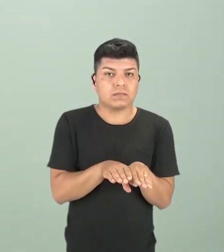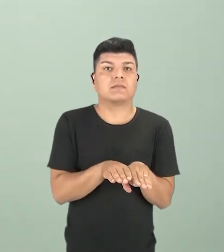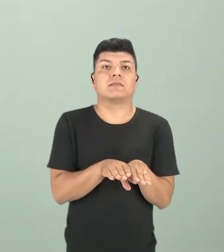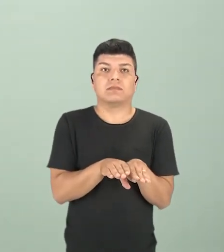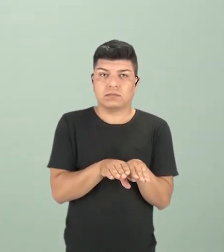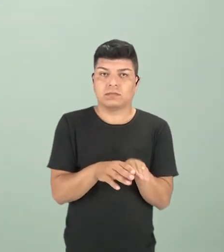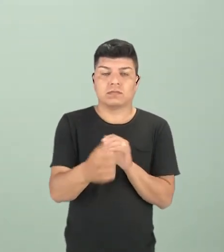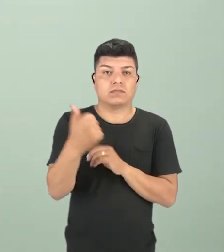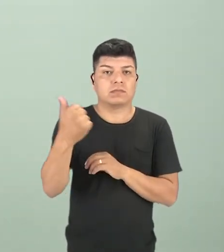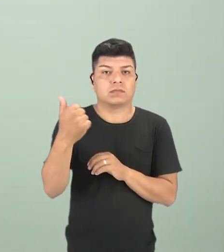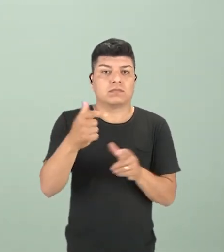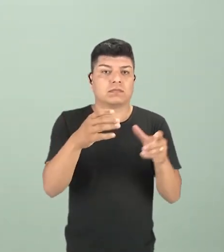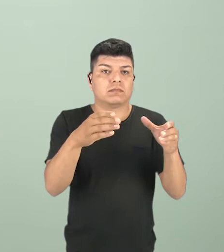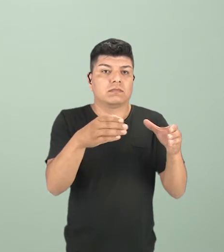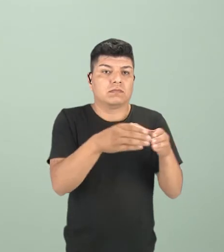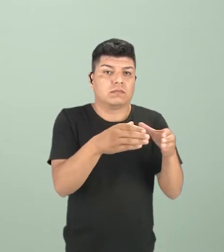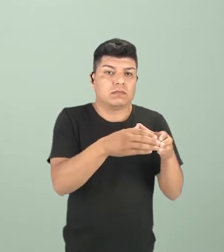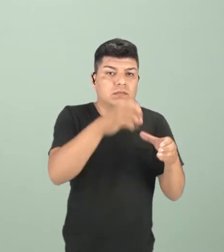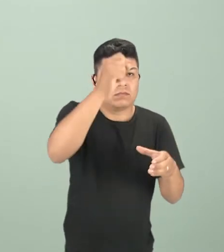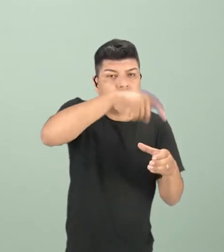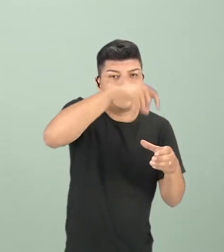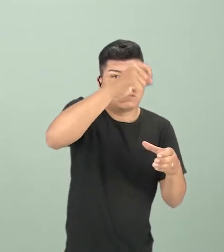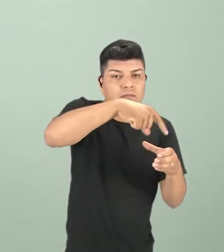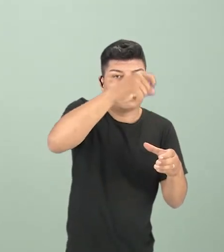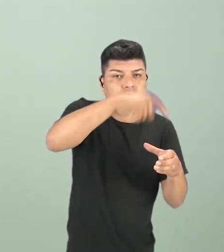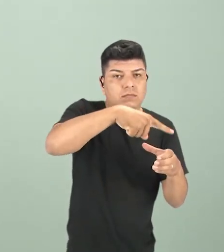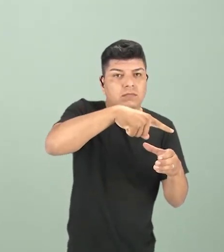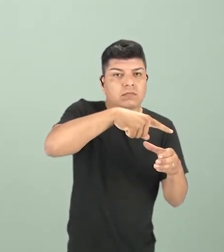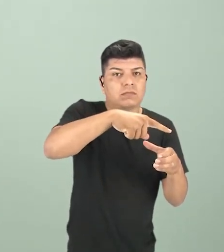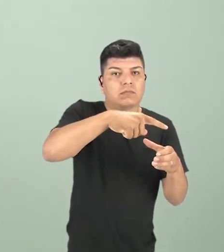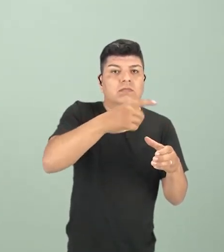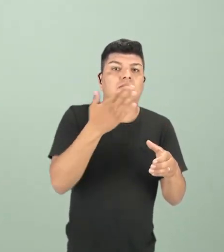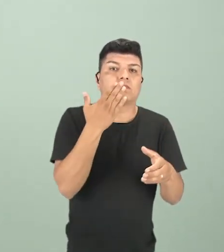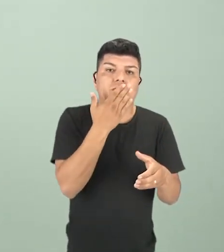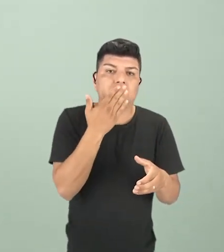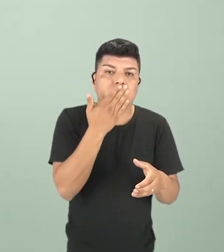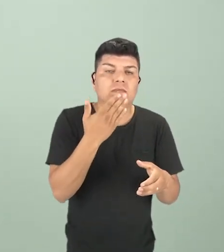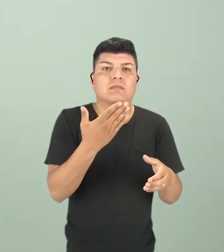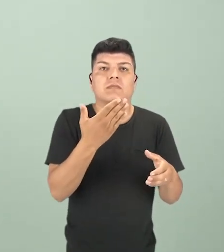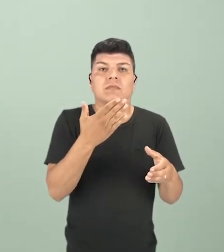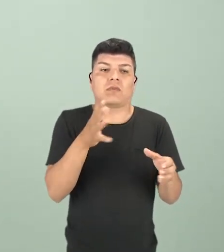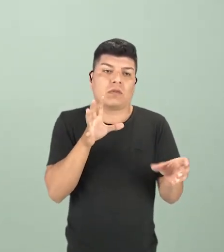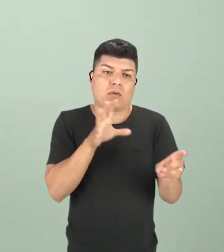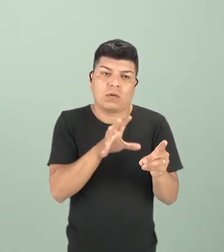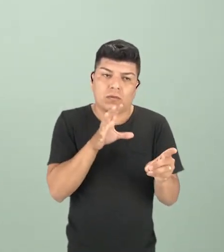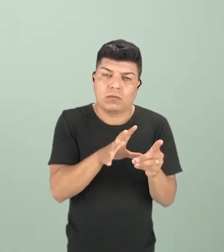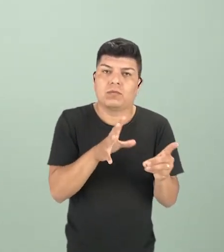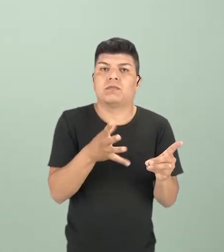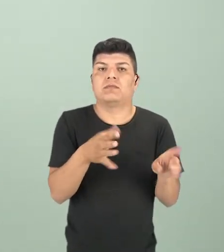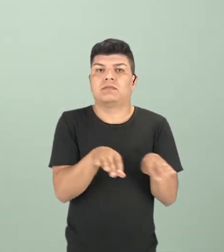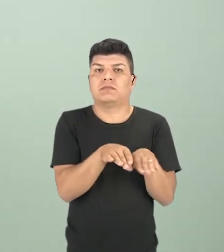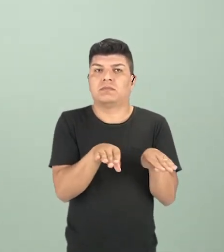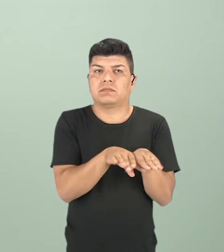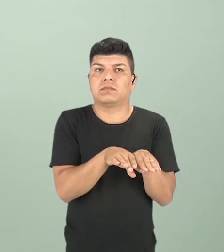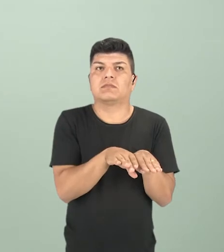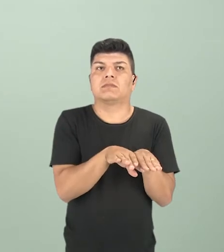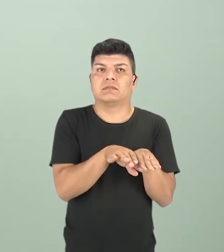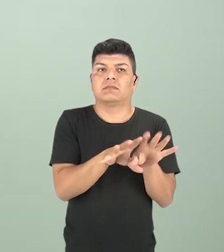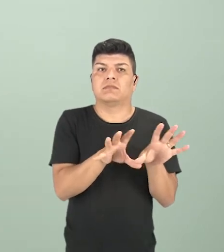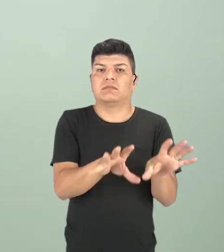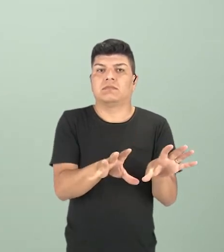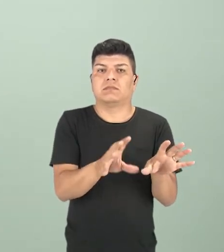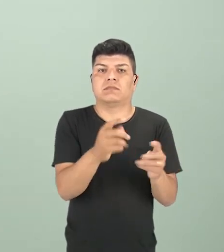primeira localidade onde teve uma grandes plantações de açúcar, isso influencia muito a